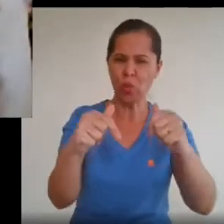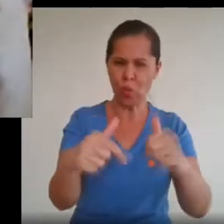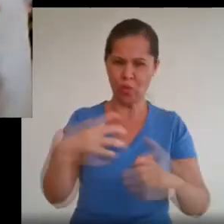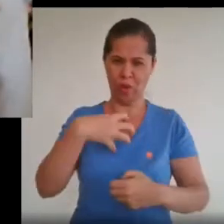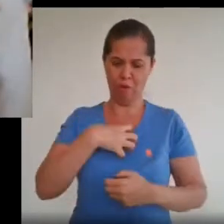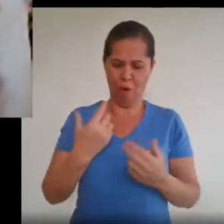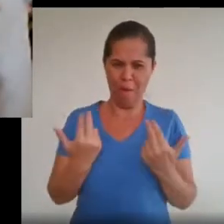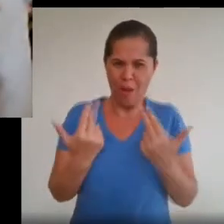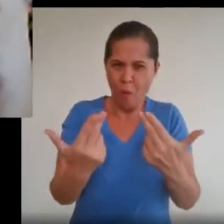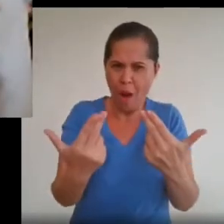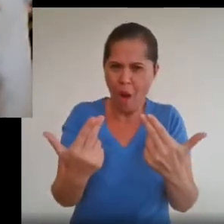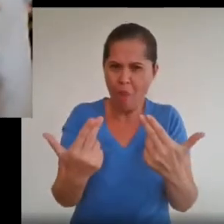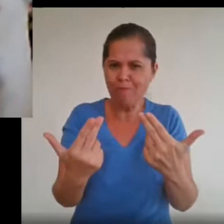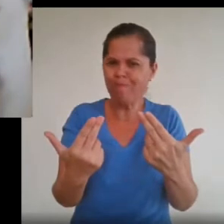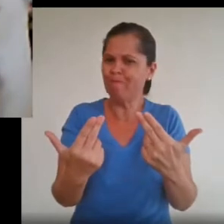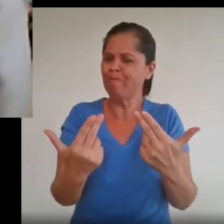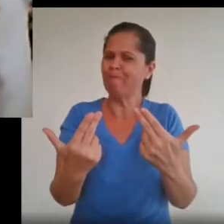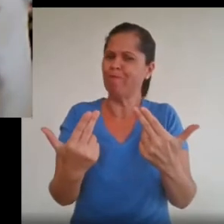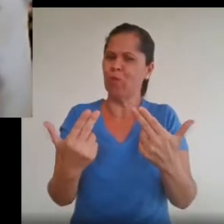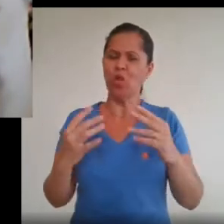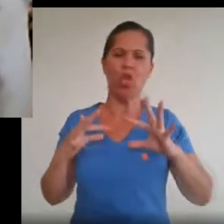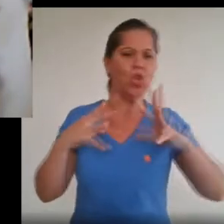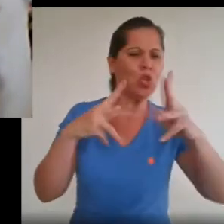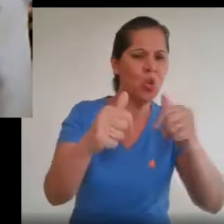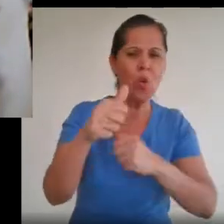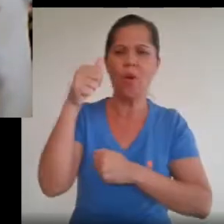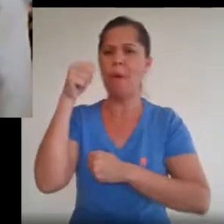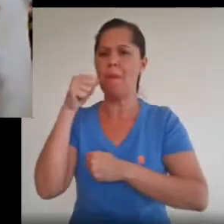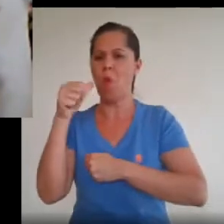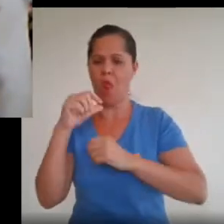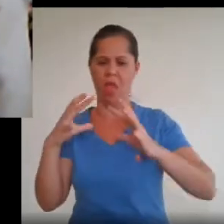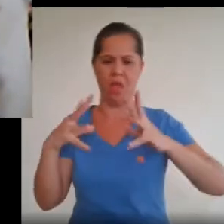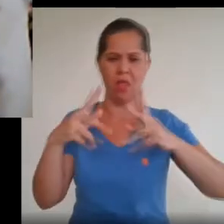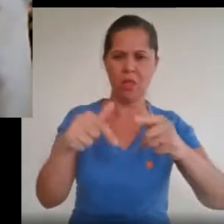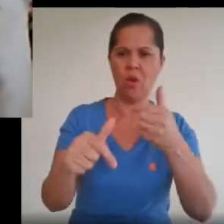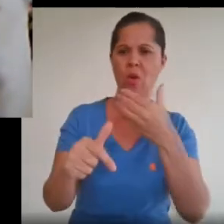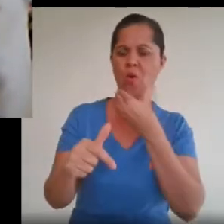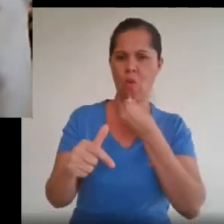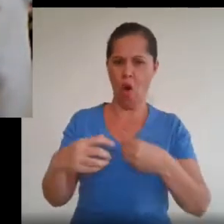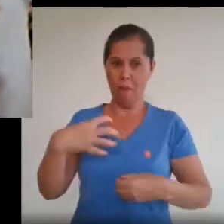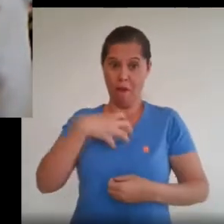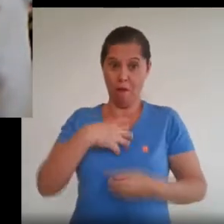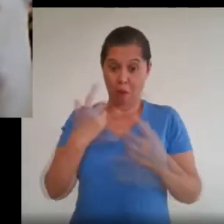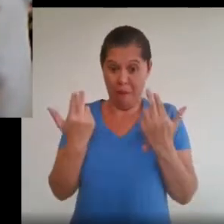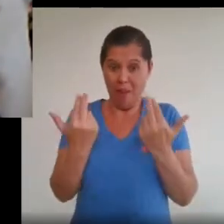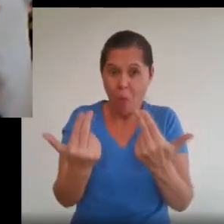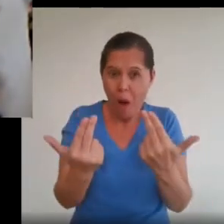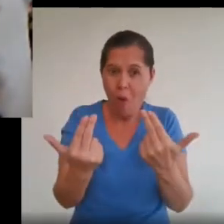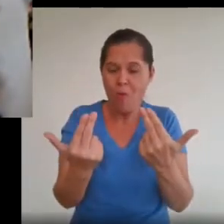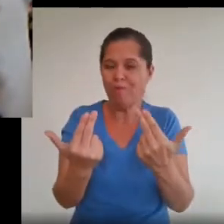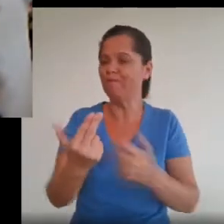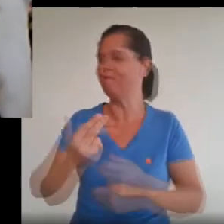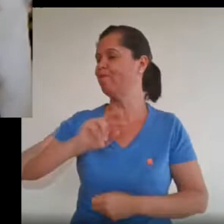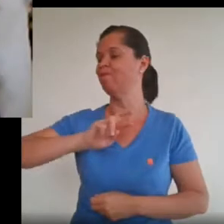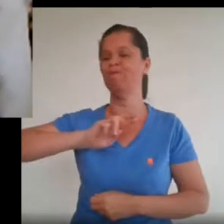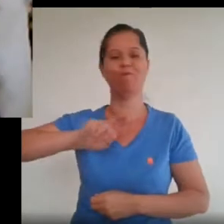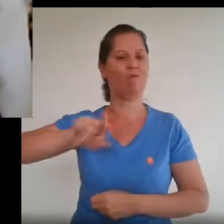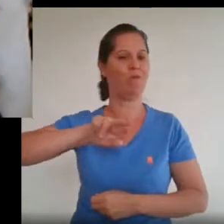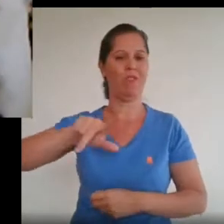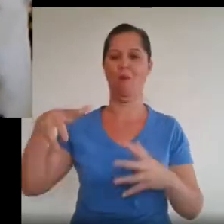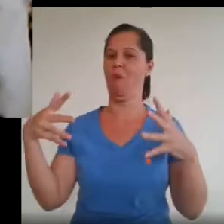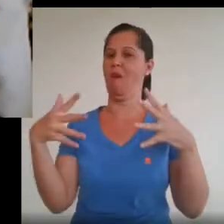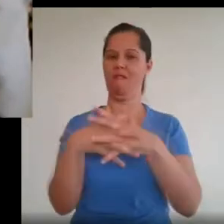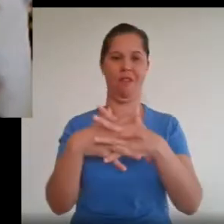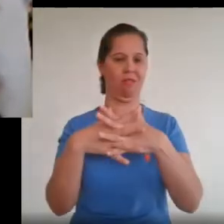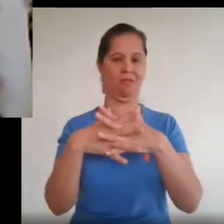né? Todas as mulheres, todos os homens? Não afeta.